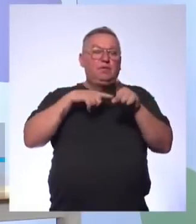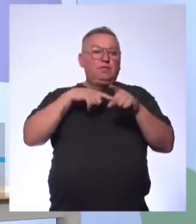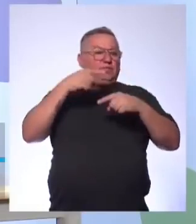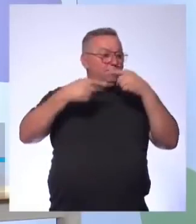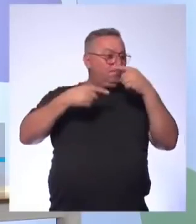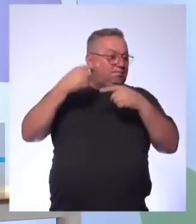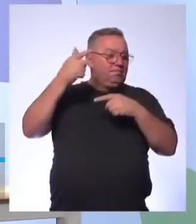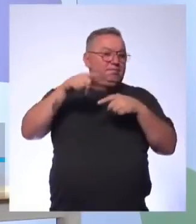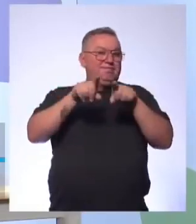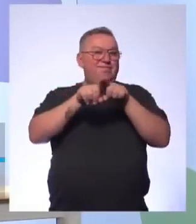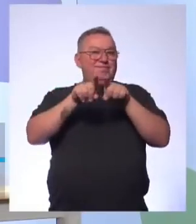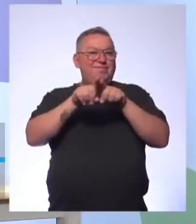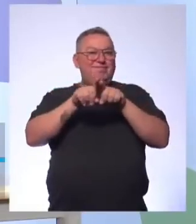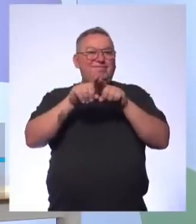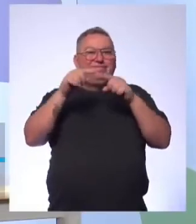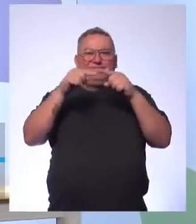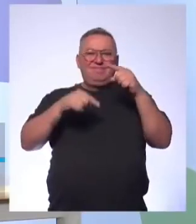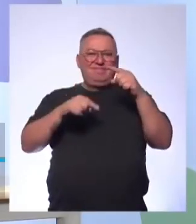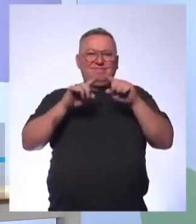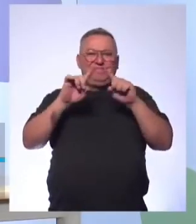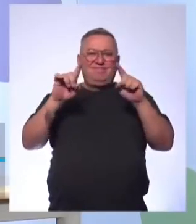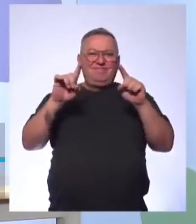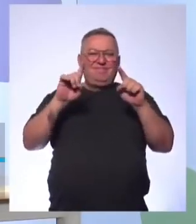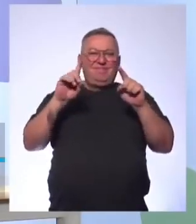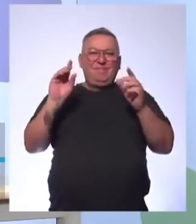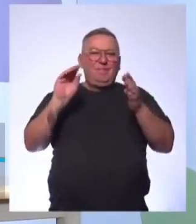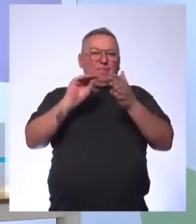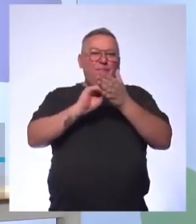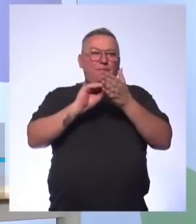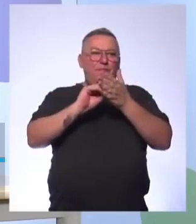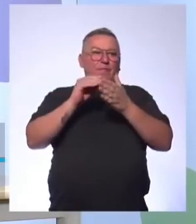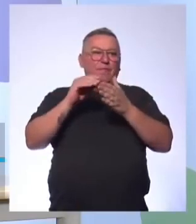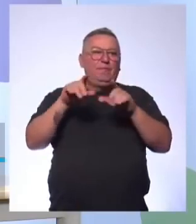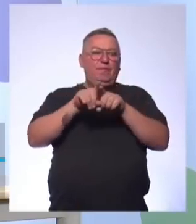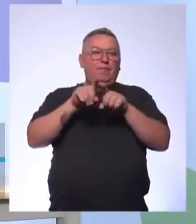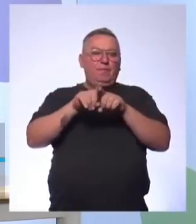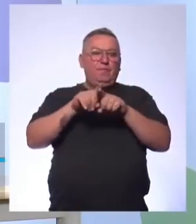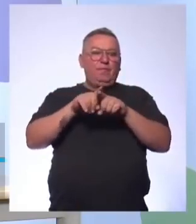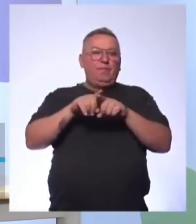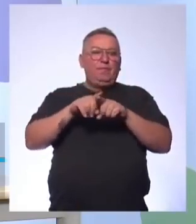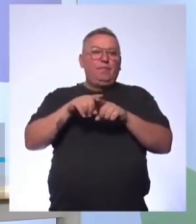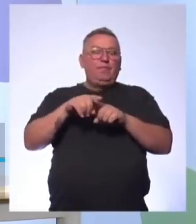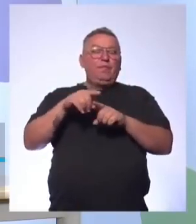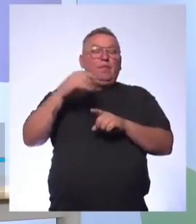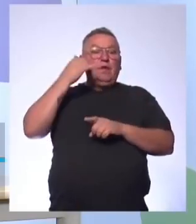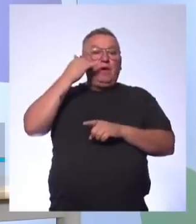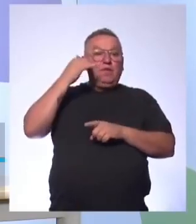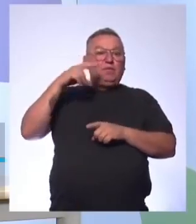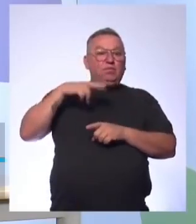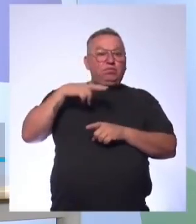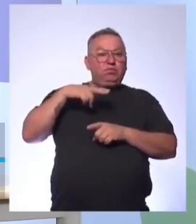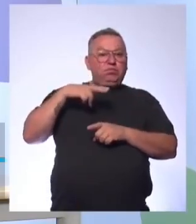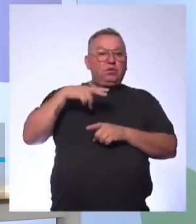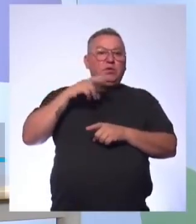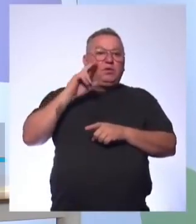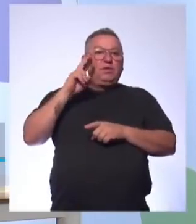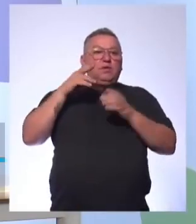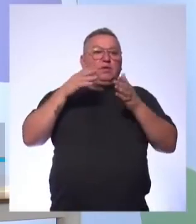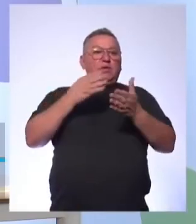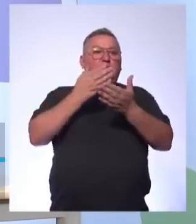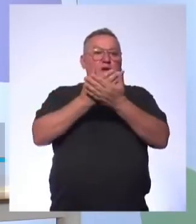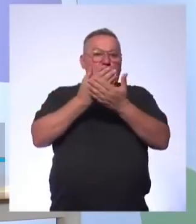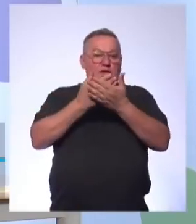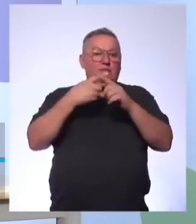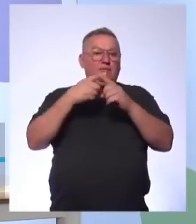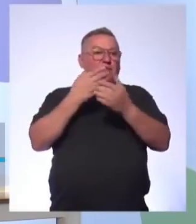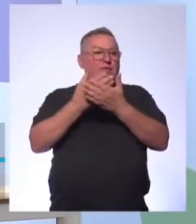discussões aí que não cabem, né? Não colocar também no chat informações pessoais e vamos focar aí na aula, que aí fica